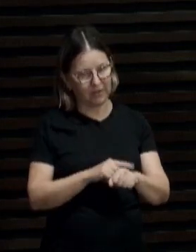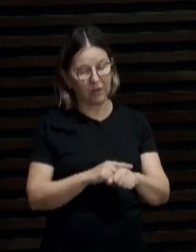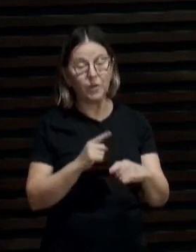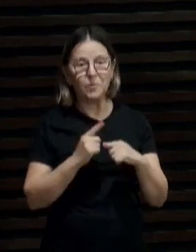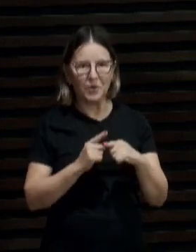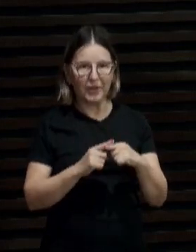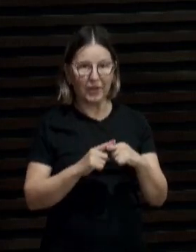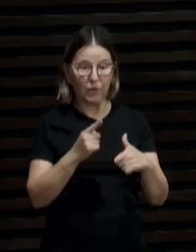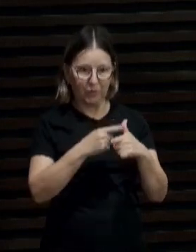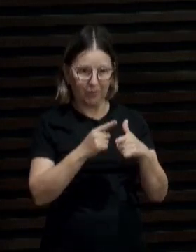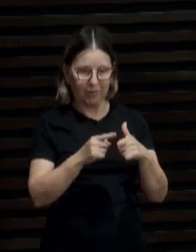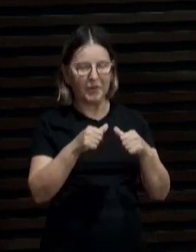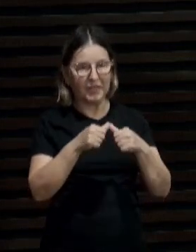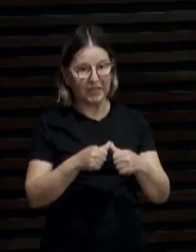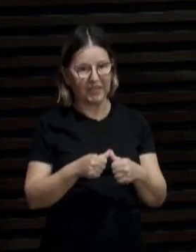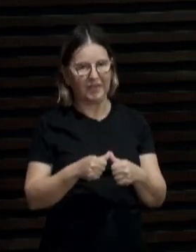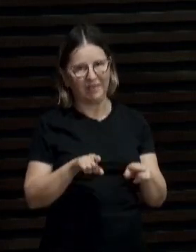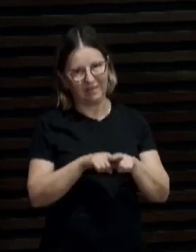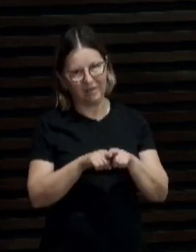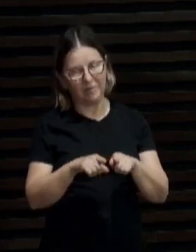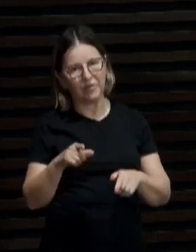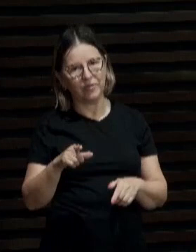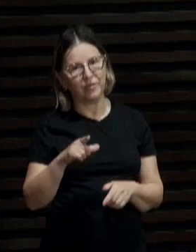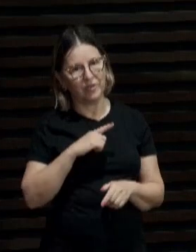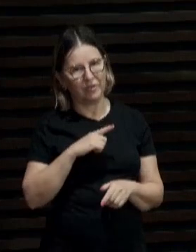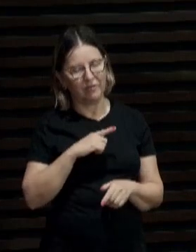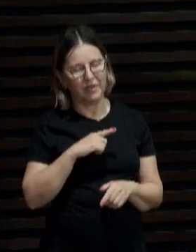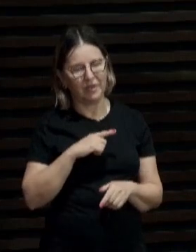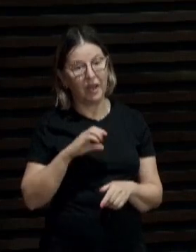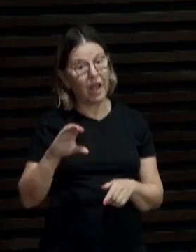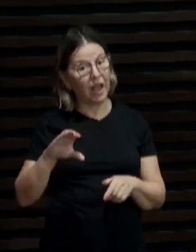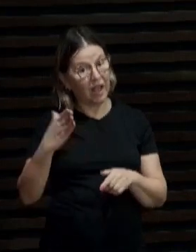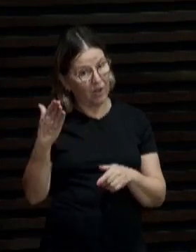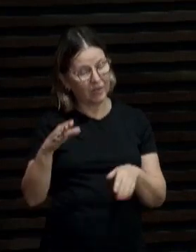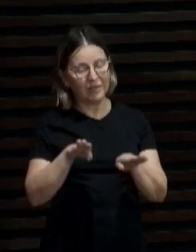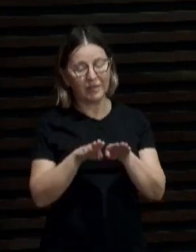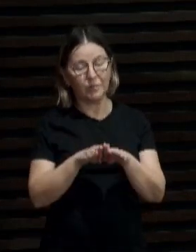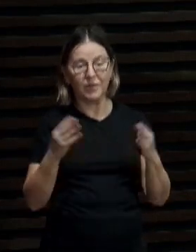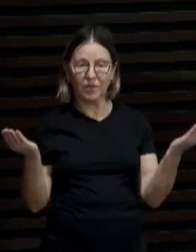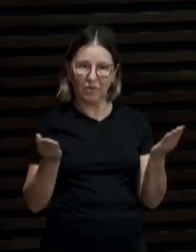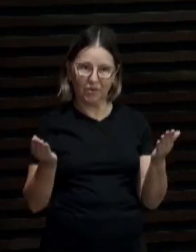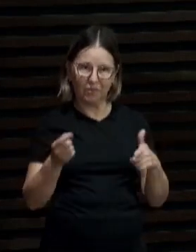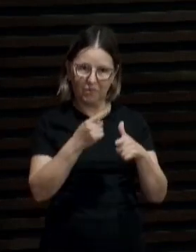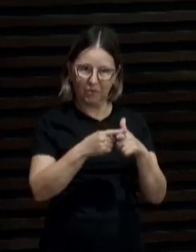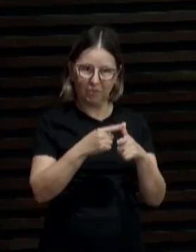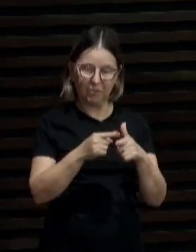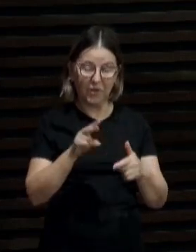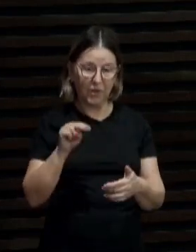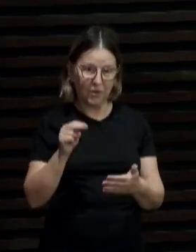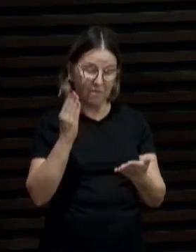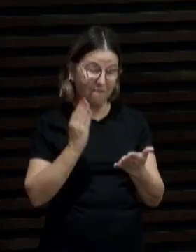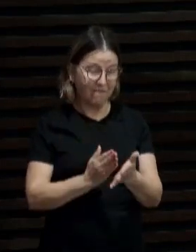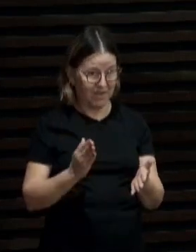eles enfrentavam, eles de tempos em tempos eles reaparecem aqui e ali, são problemas que nunca deixaram de